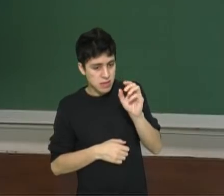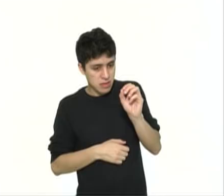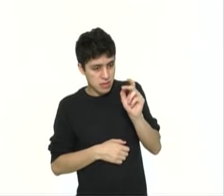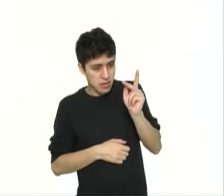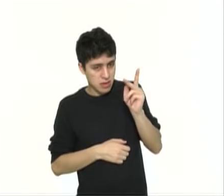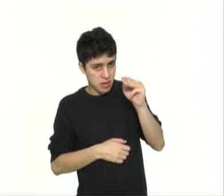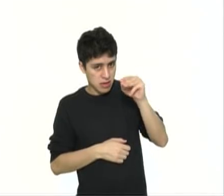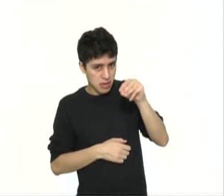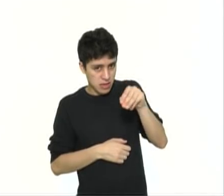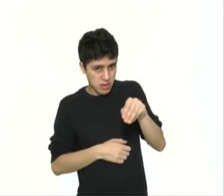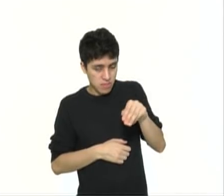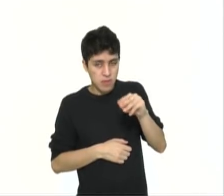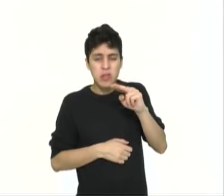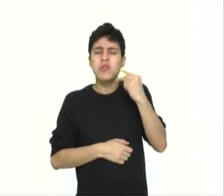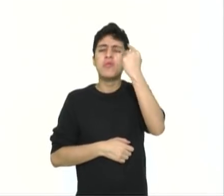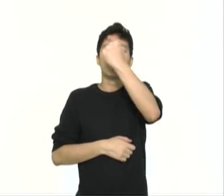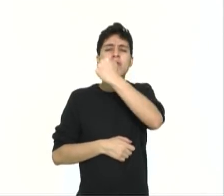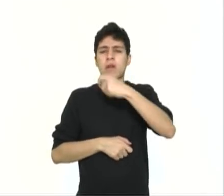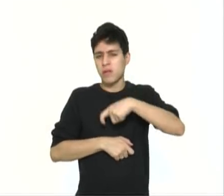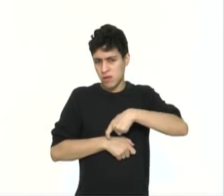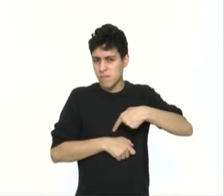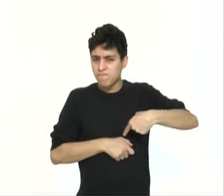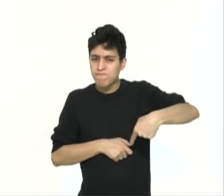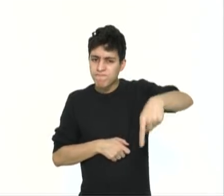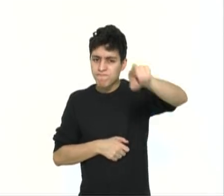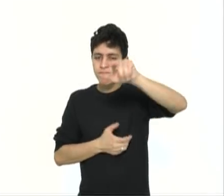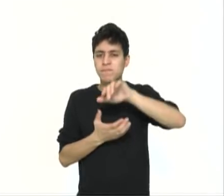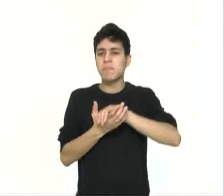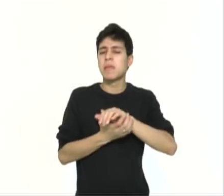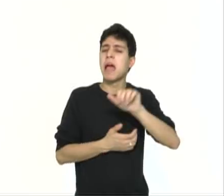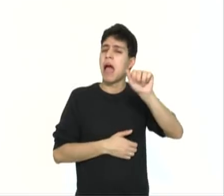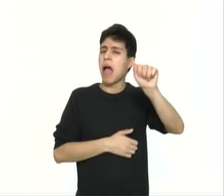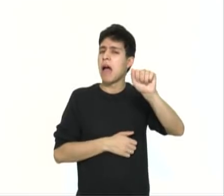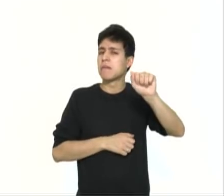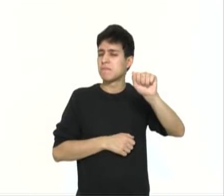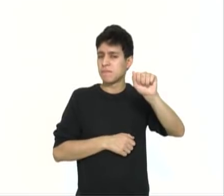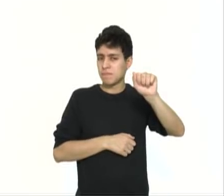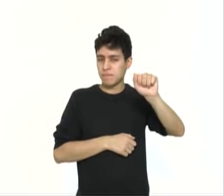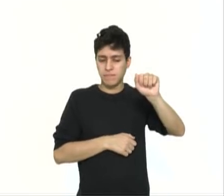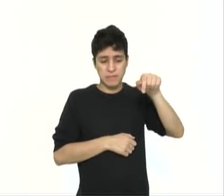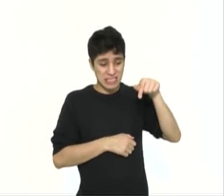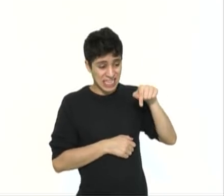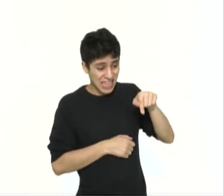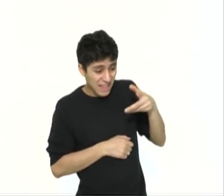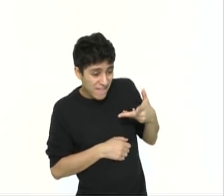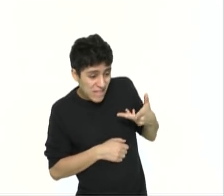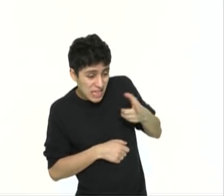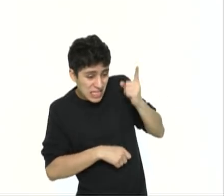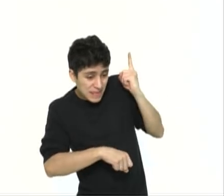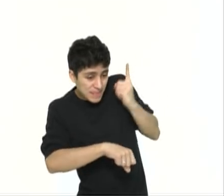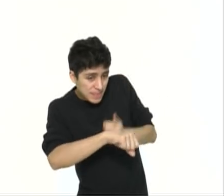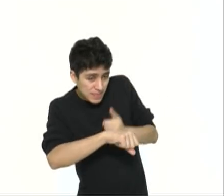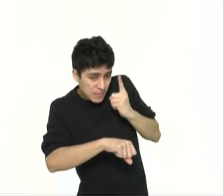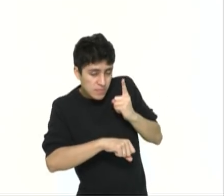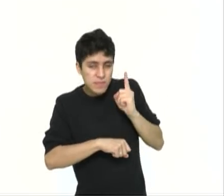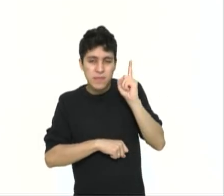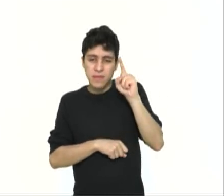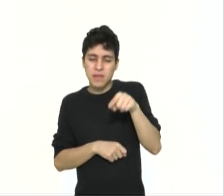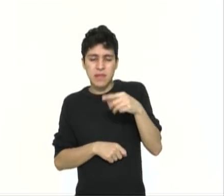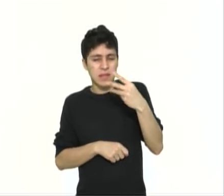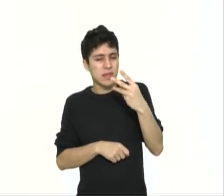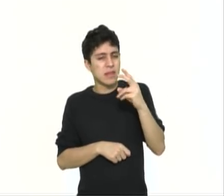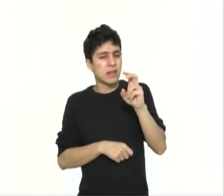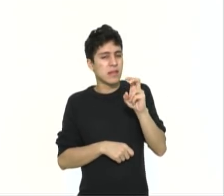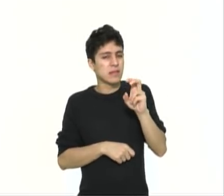horas, podemos afirmar que, então na opção A sua velocidade instantânea foi de